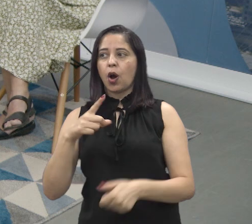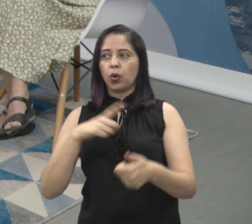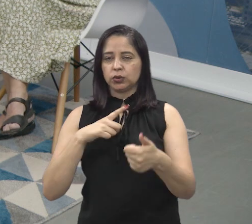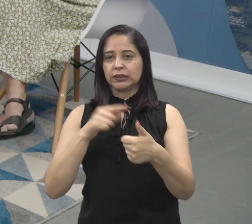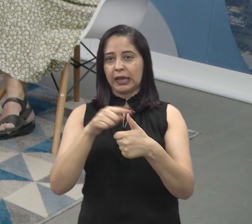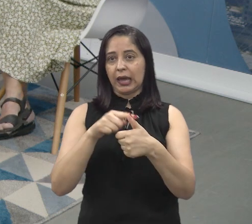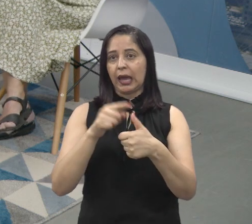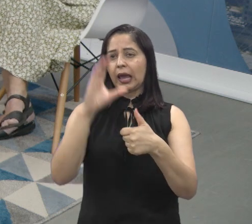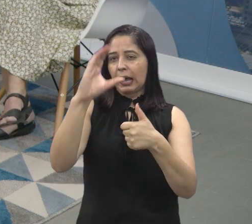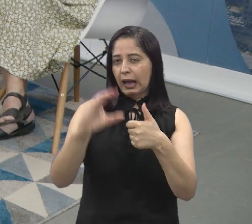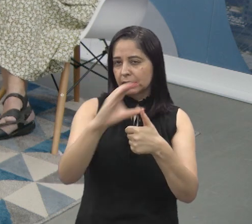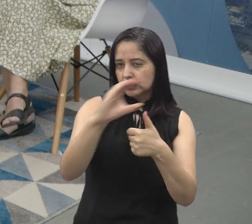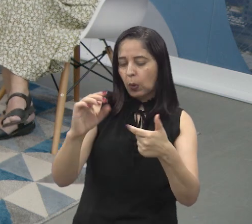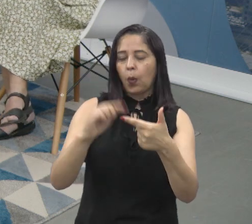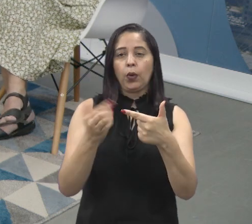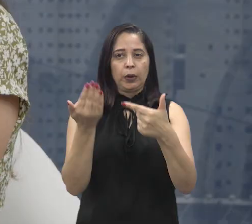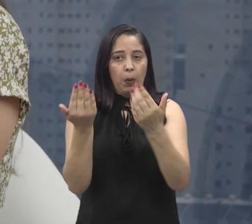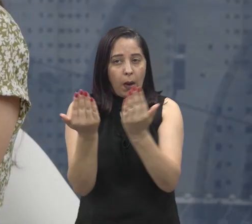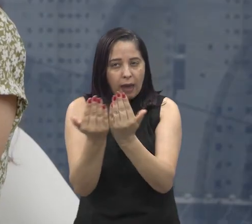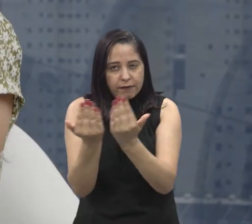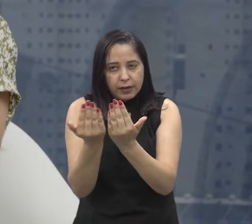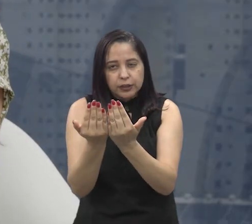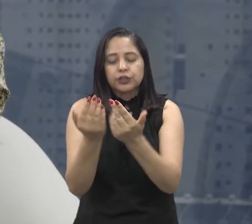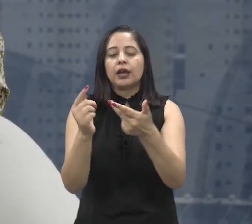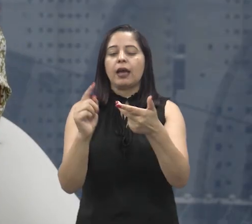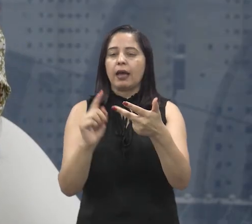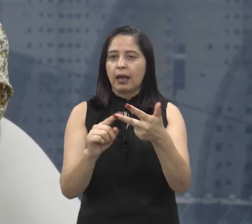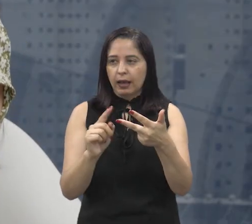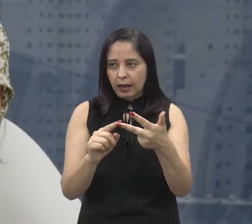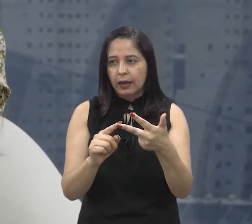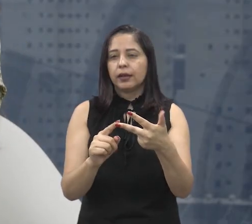questão dos evangélicos, né, a questão do